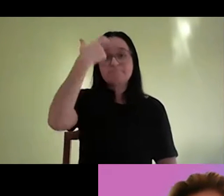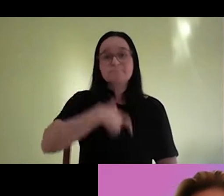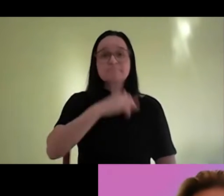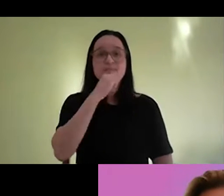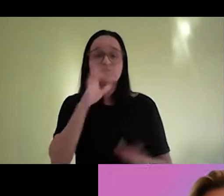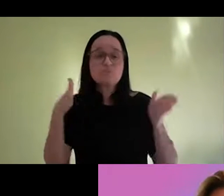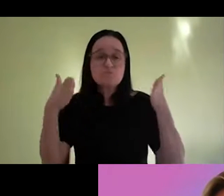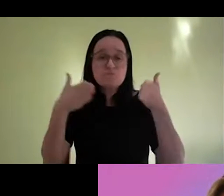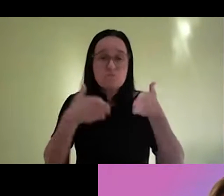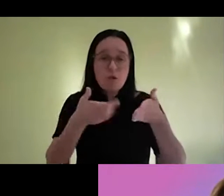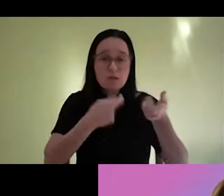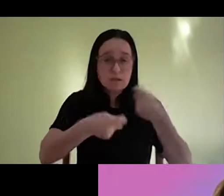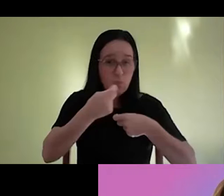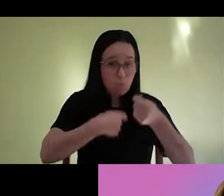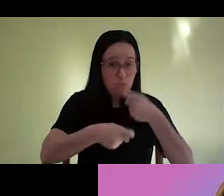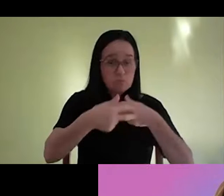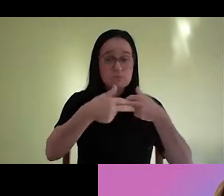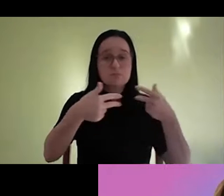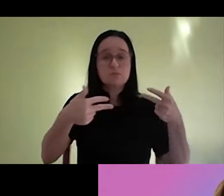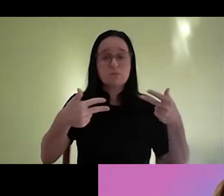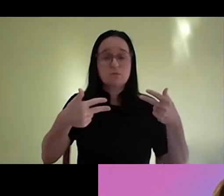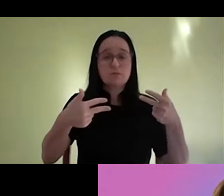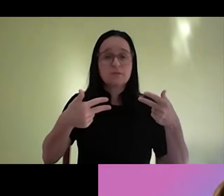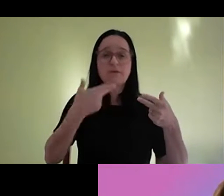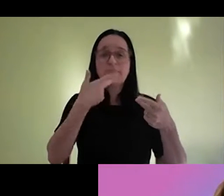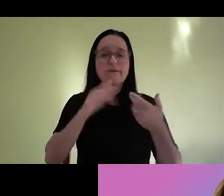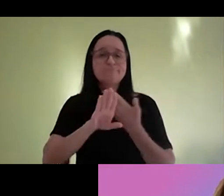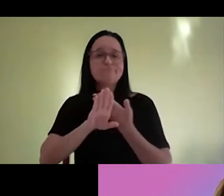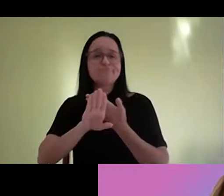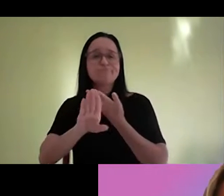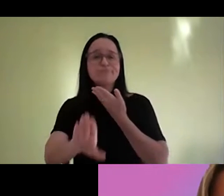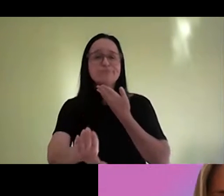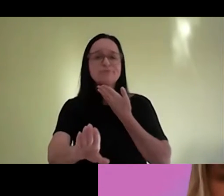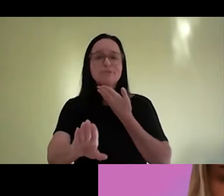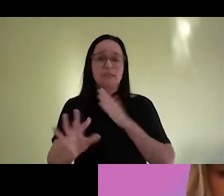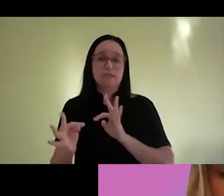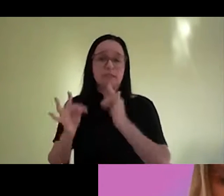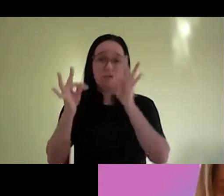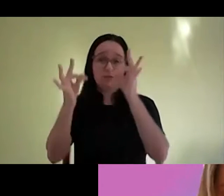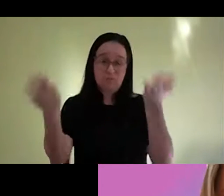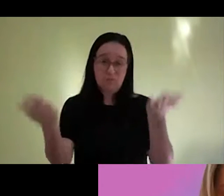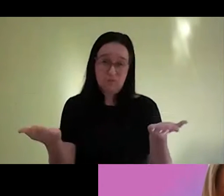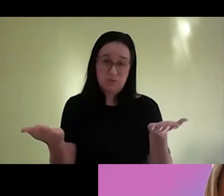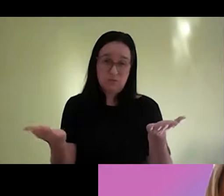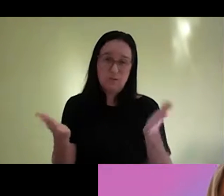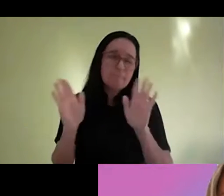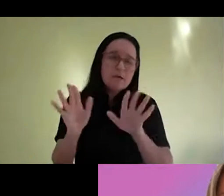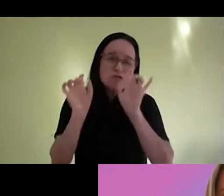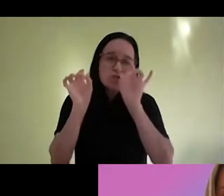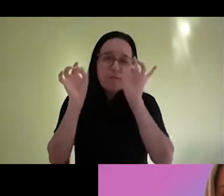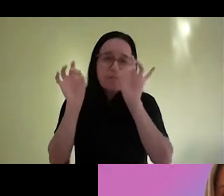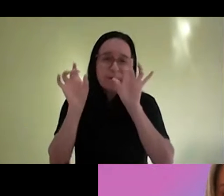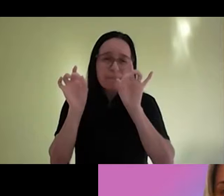de negócio e eu estava muito distante da tecnologia, mas na parte mais detalhada da